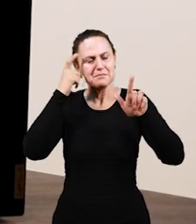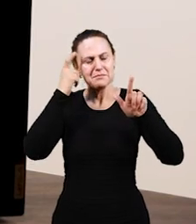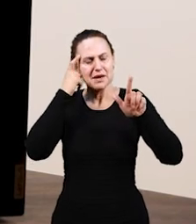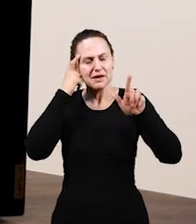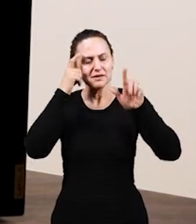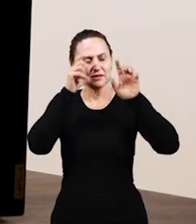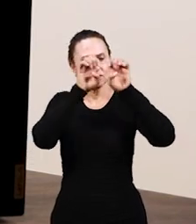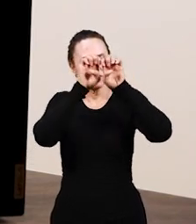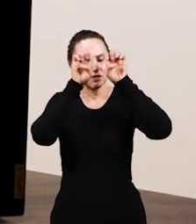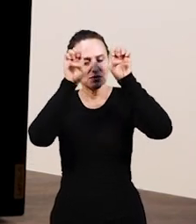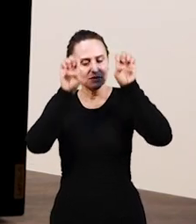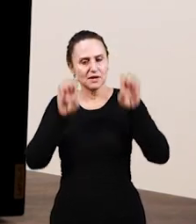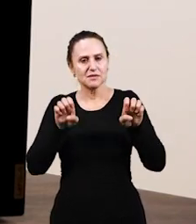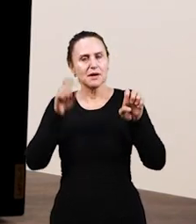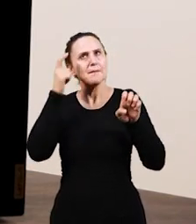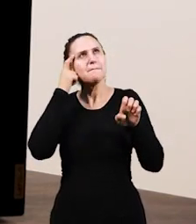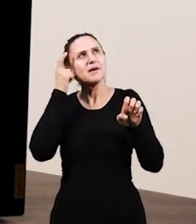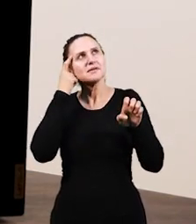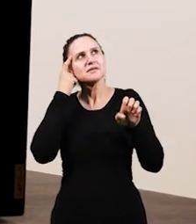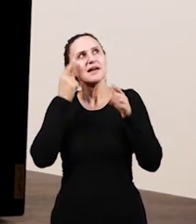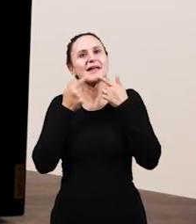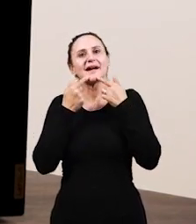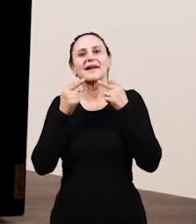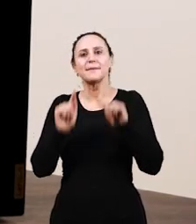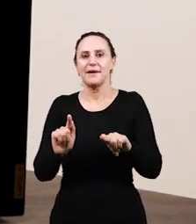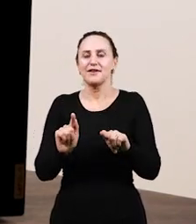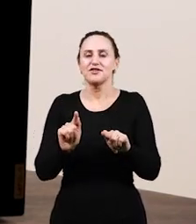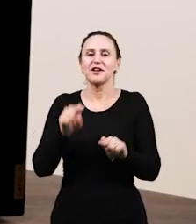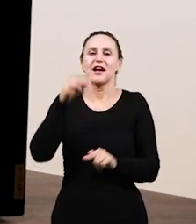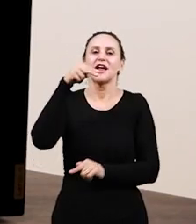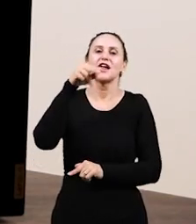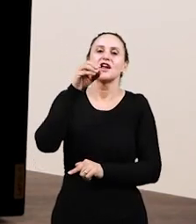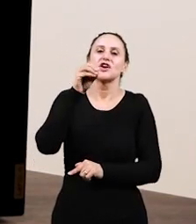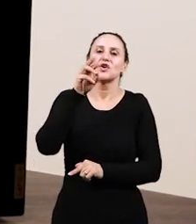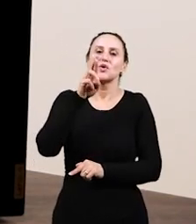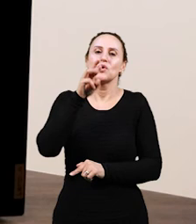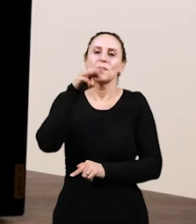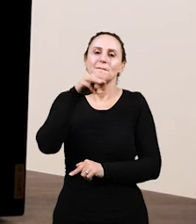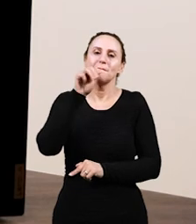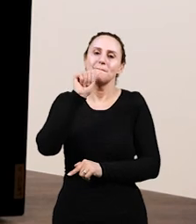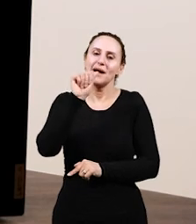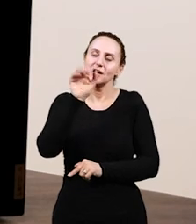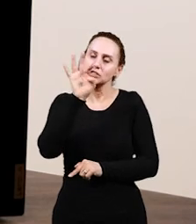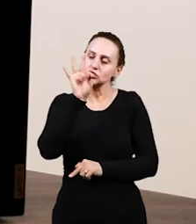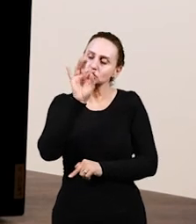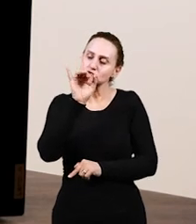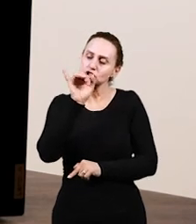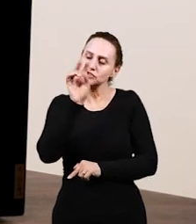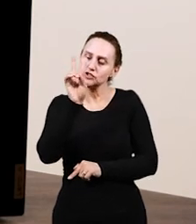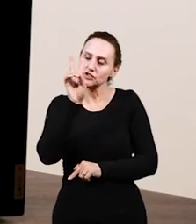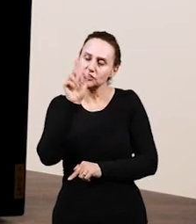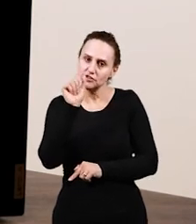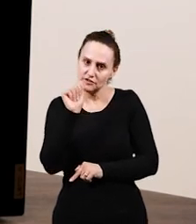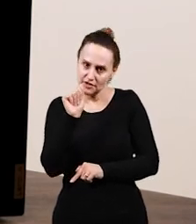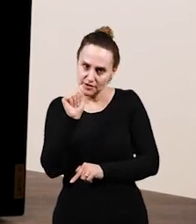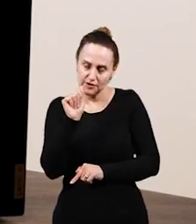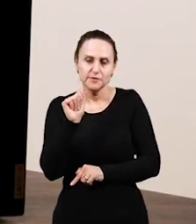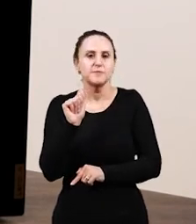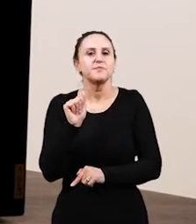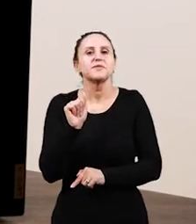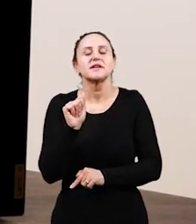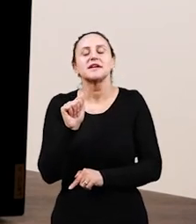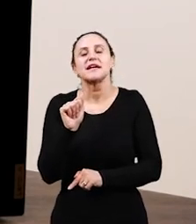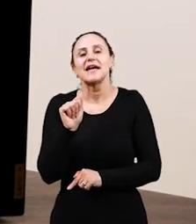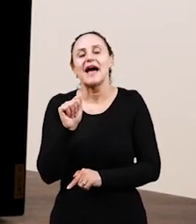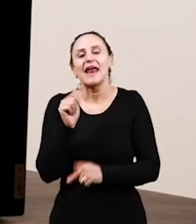pensa estruturalismo a gente pensa sempre em gramática normativa né Sempre pensando que a gramática normativa se